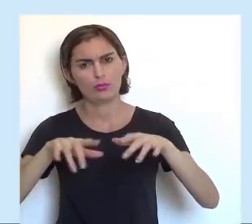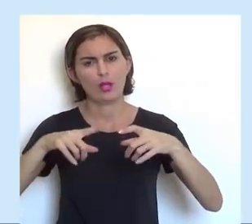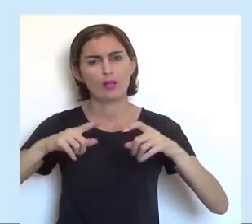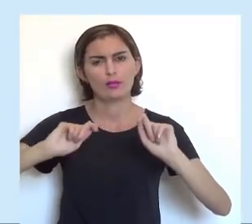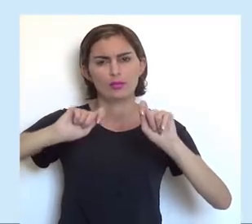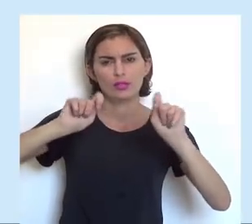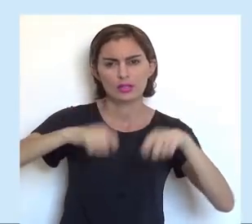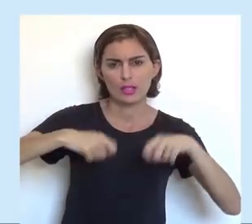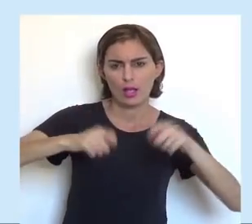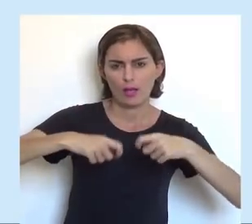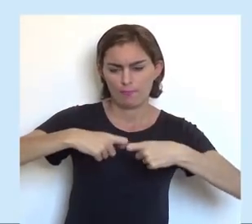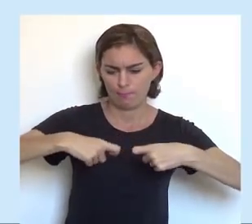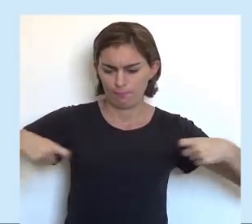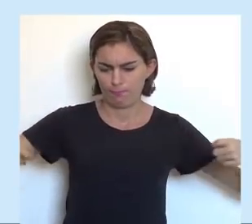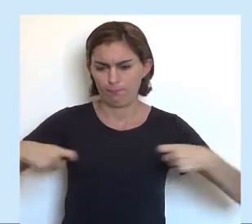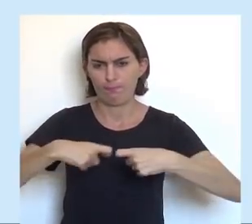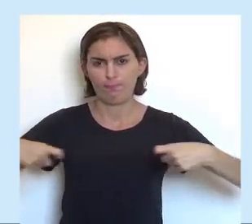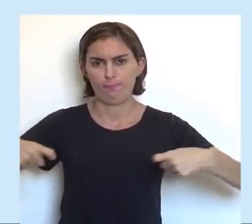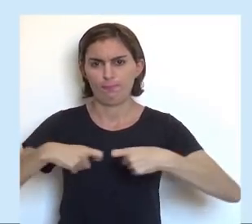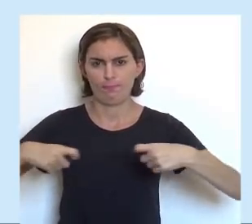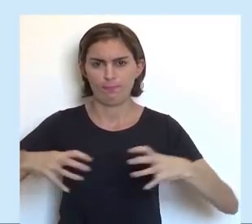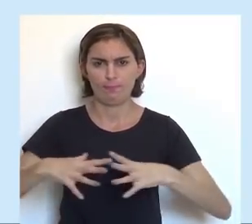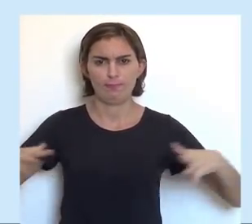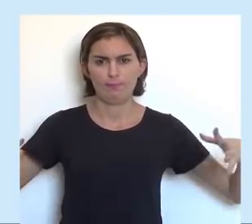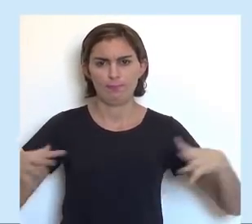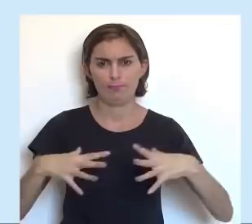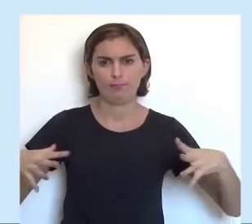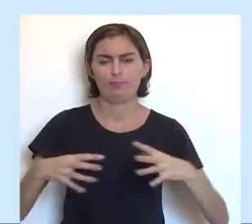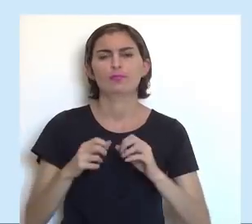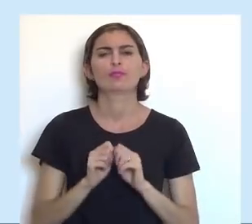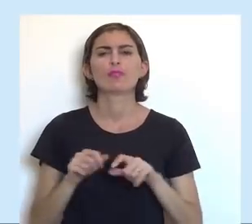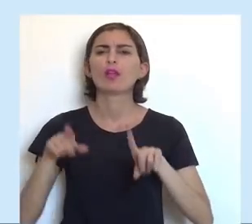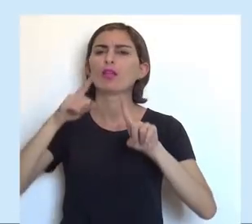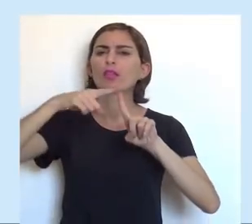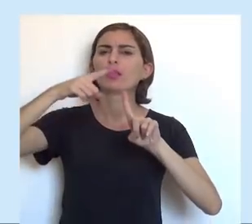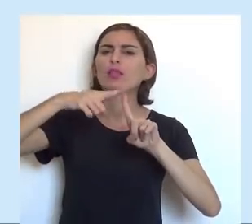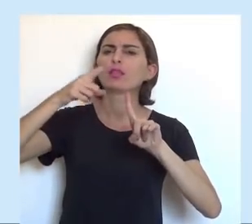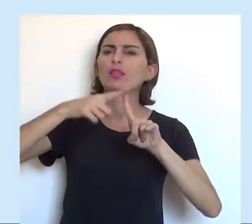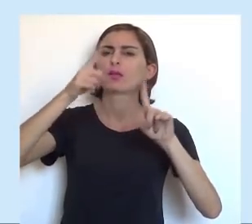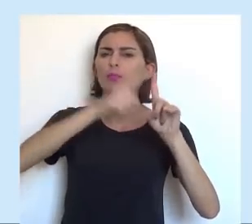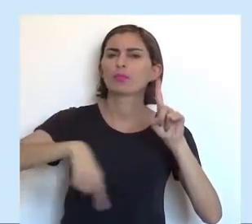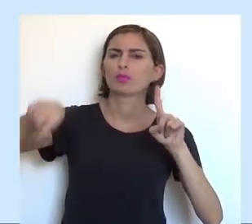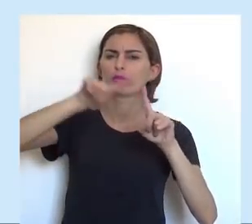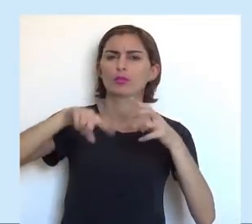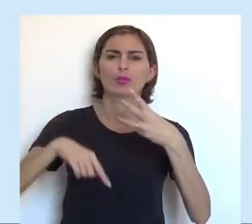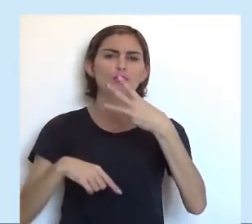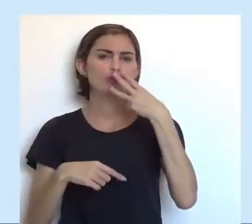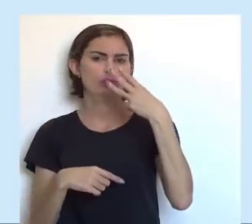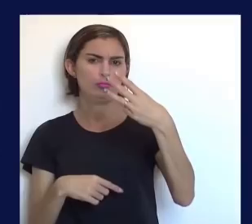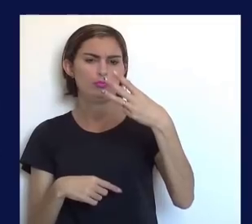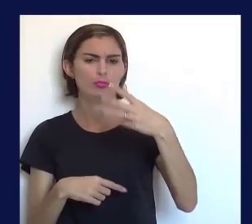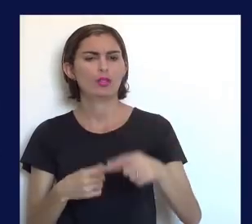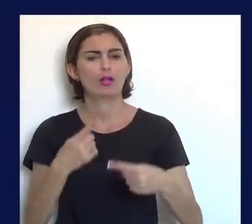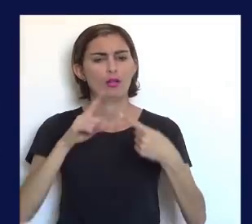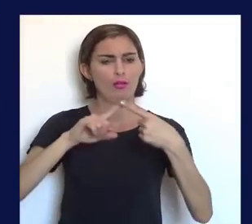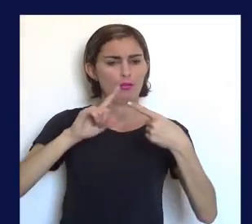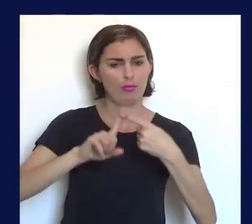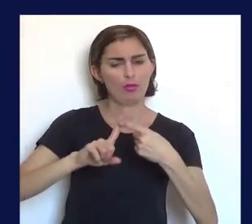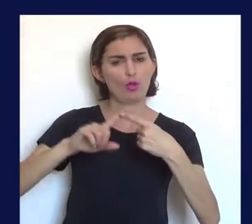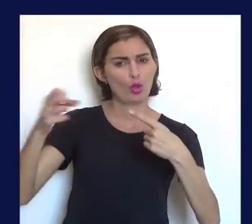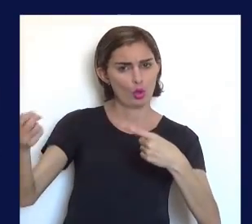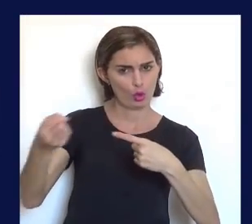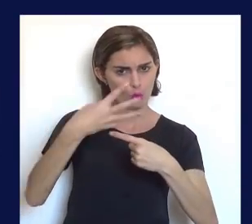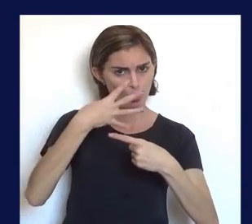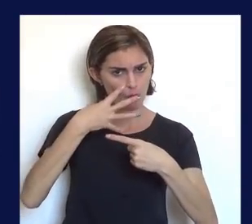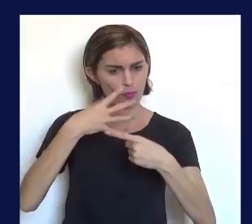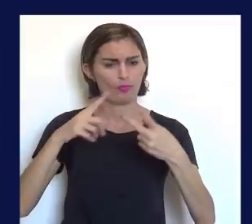essa elasticidade do pneu. Vamos para os tipos de pneus. Nós temos 3 tipos de pneu. Nós temos o